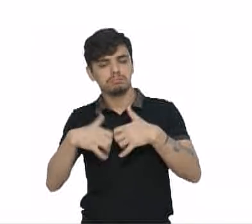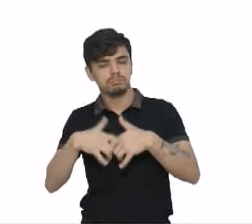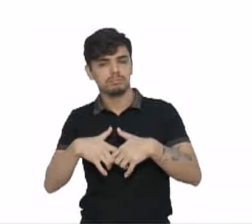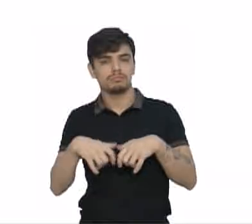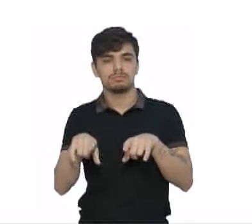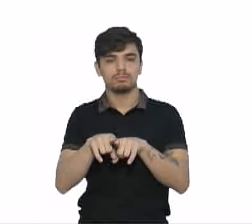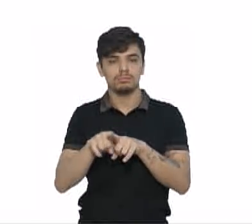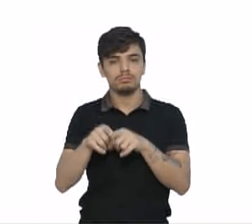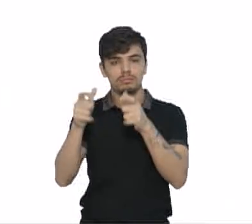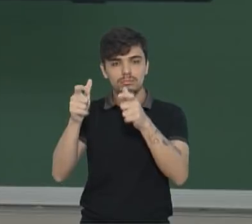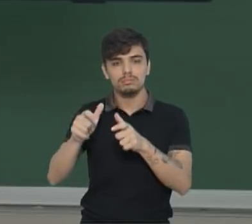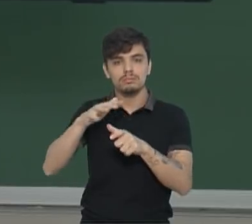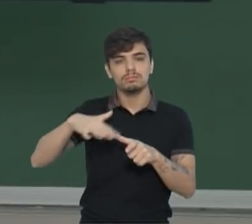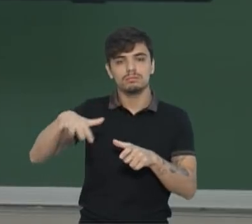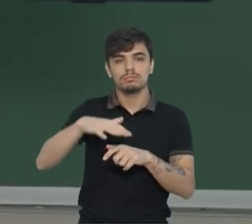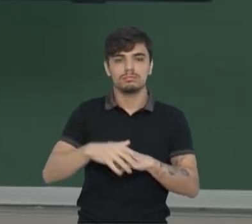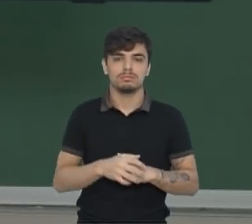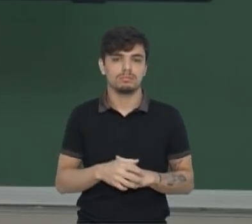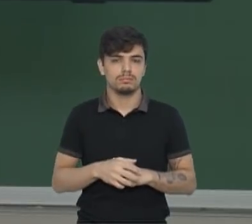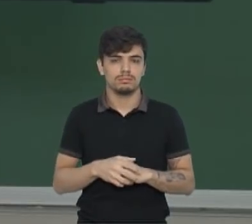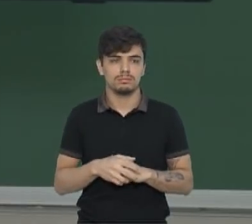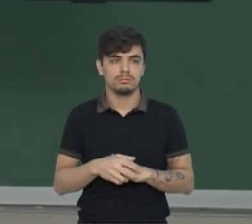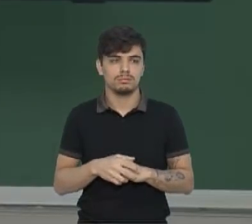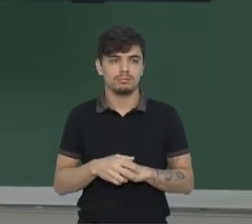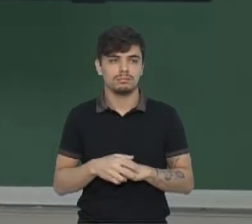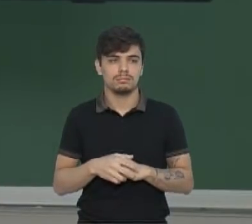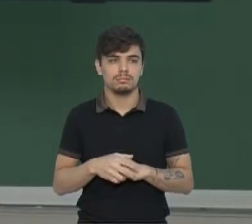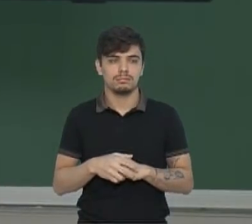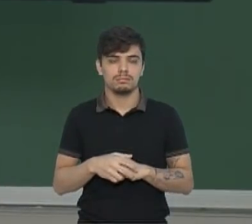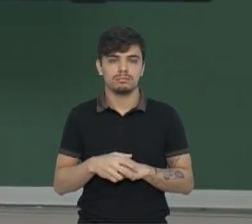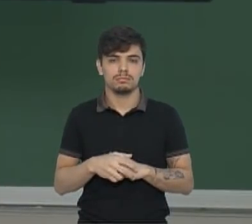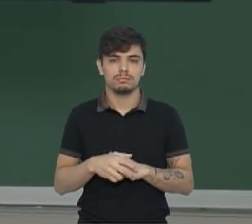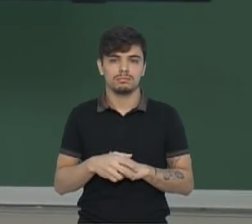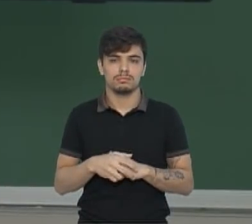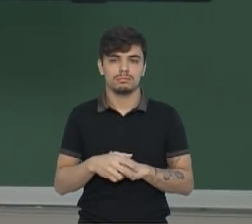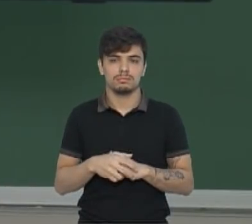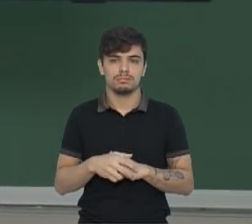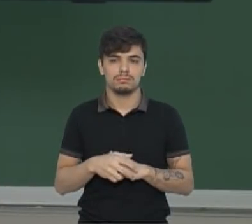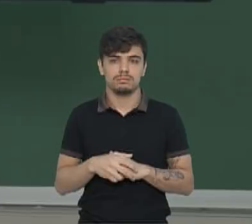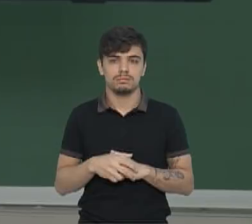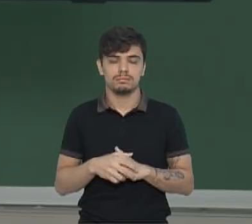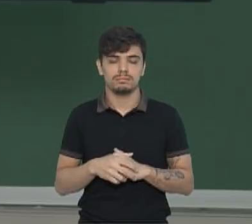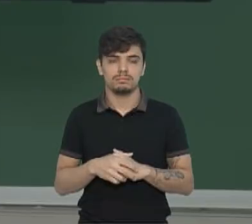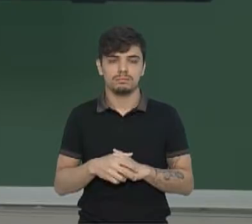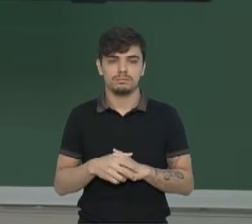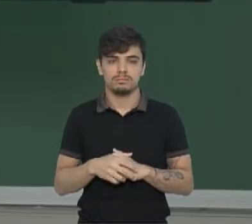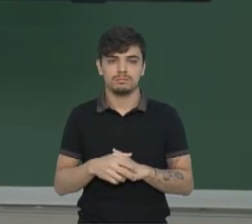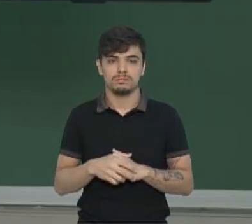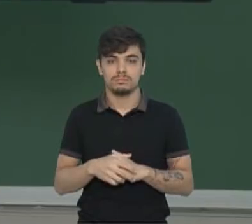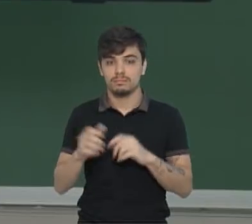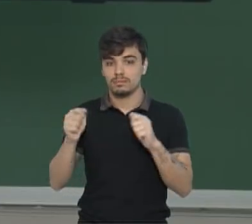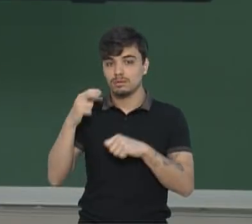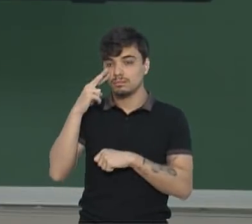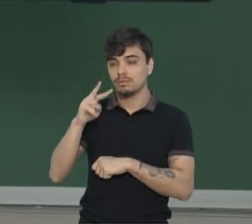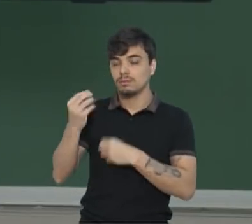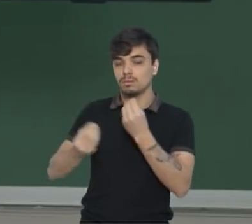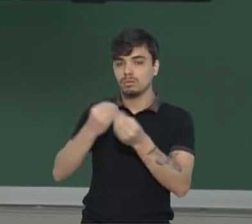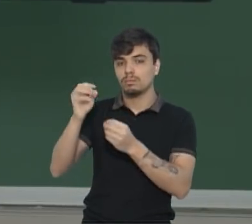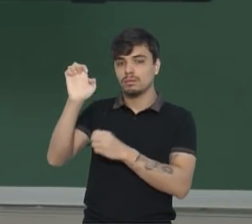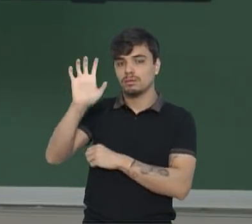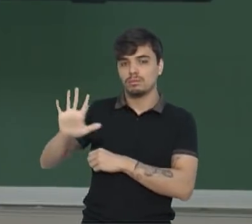dos anglo-saxões, né, que estão aqui na Grã-Bretanha. Então você vai ver a configuração do mapa da Europa. E assim fica